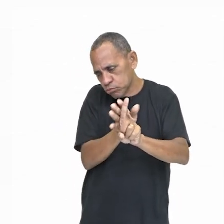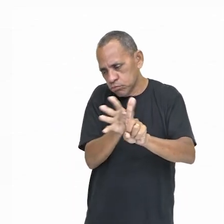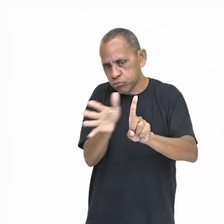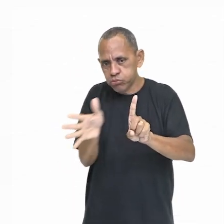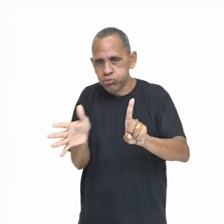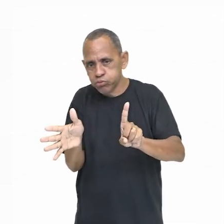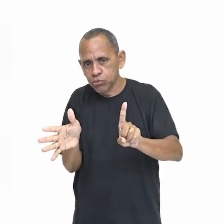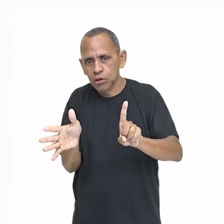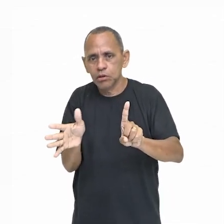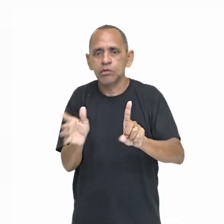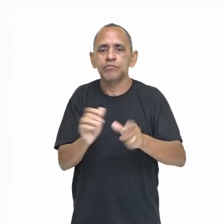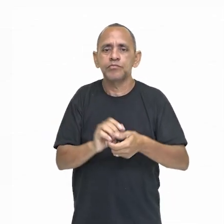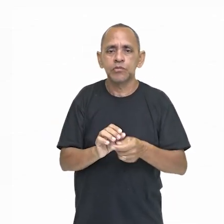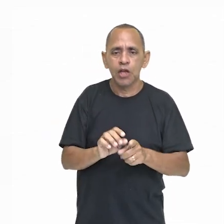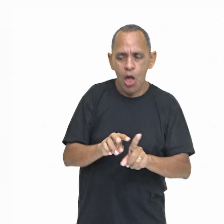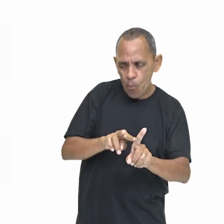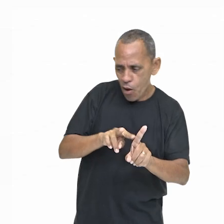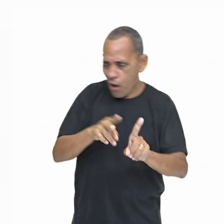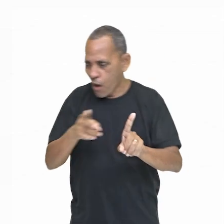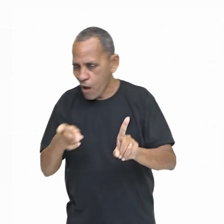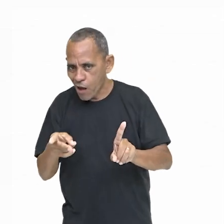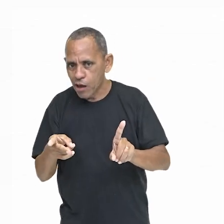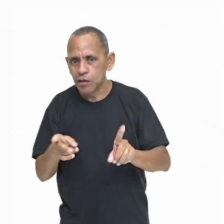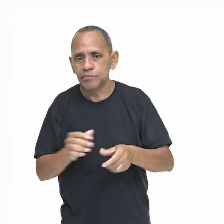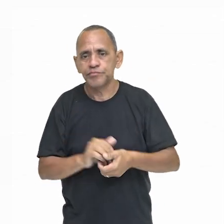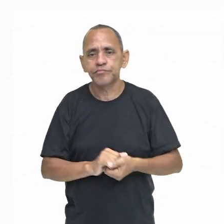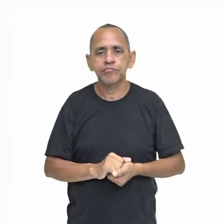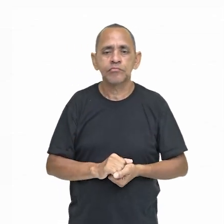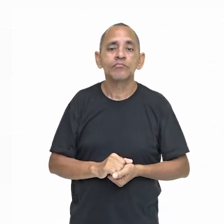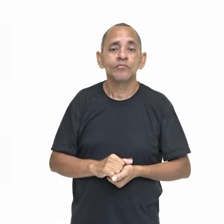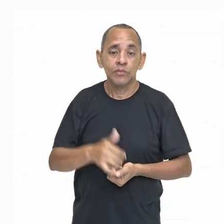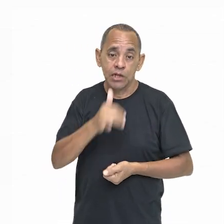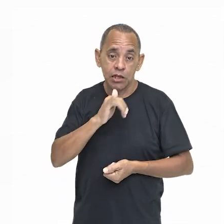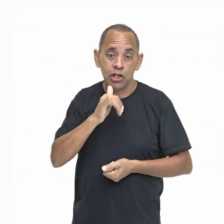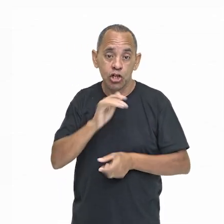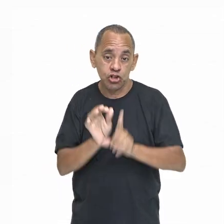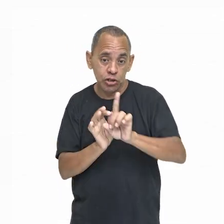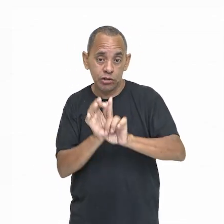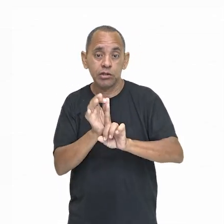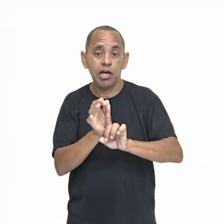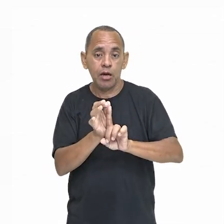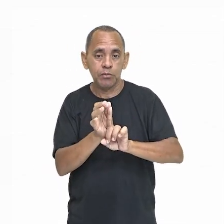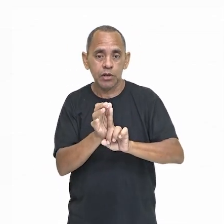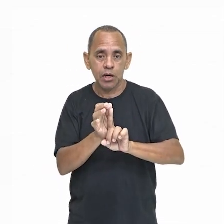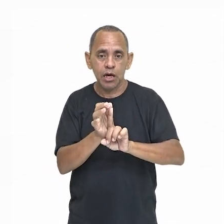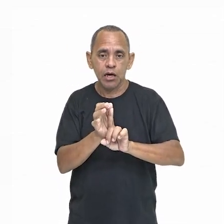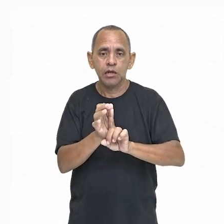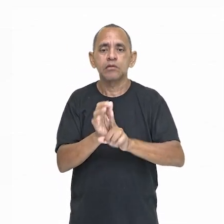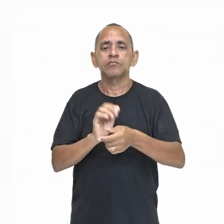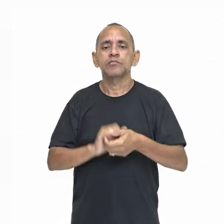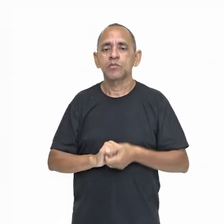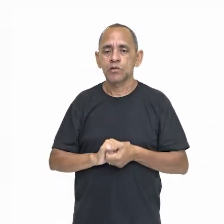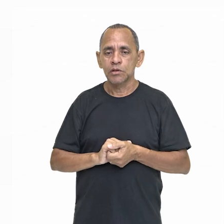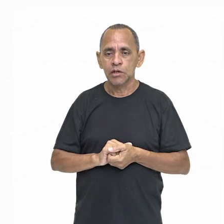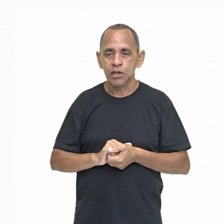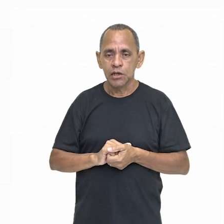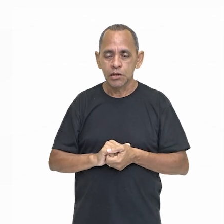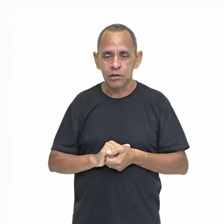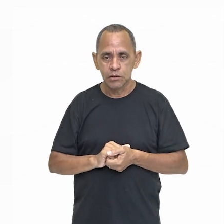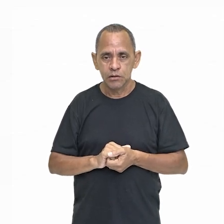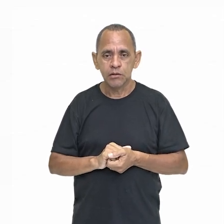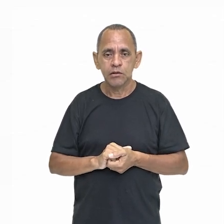o calor, que é a energia térmica em trânsito, você tem aí essa movimentação